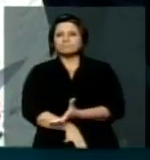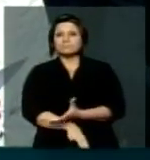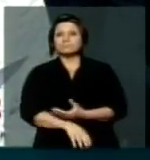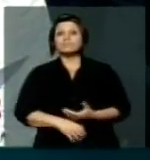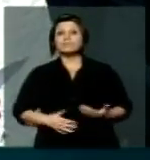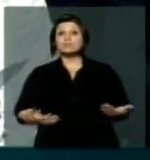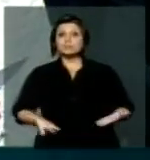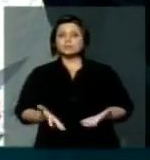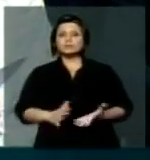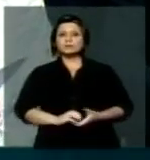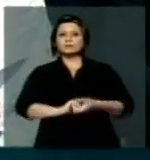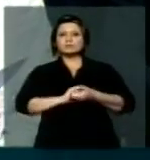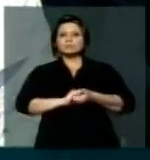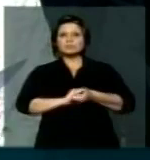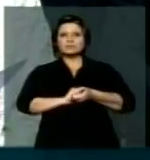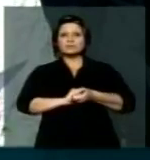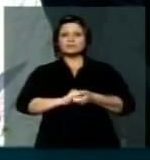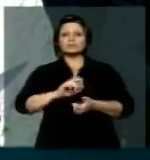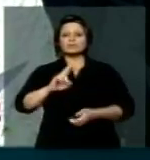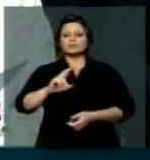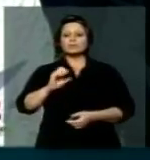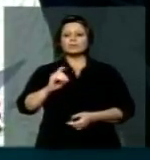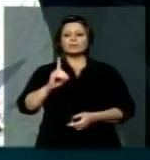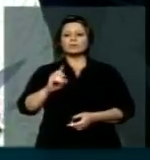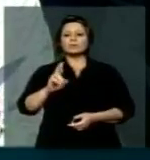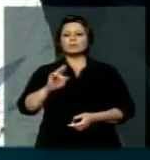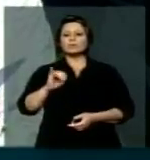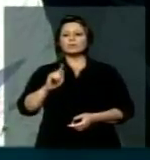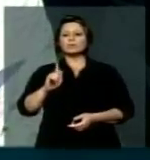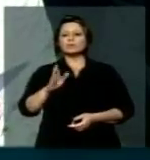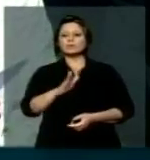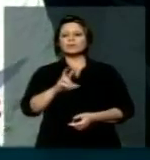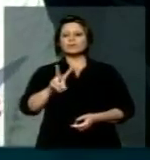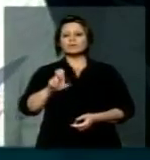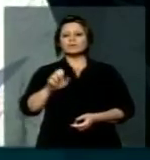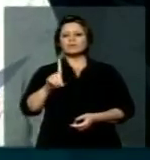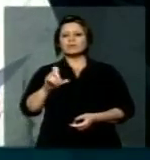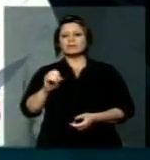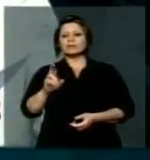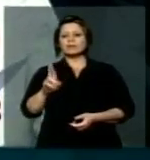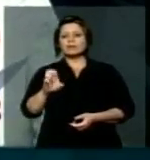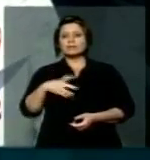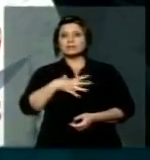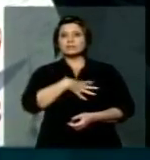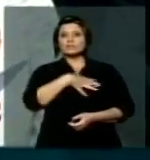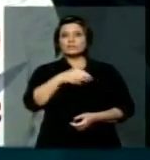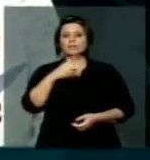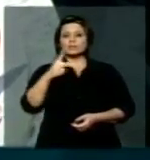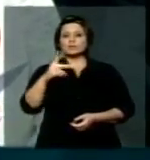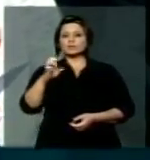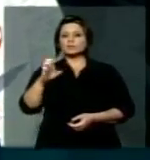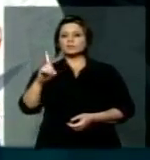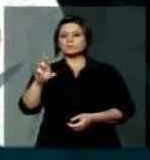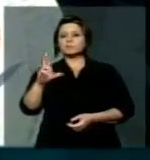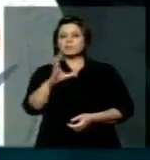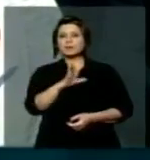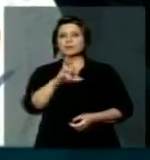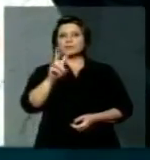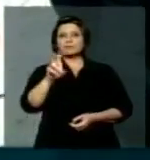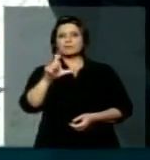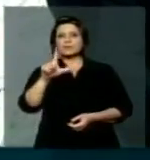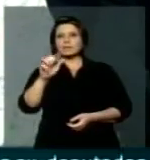Quero saudar o Rodrigo Valadares, filho do querido deputado Pedro Valadares, que aqui está